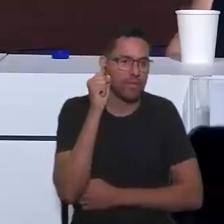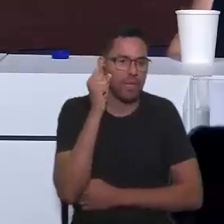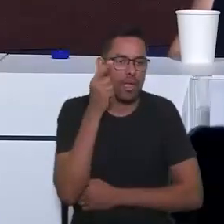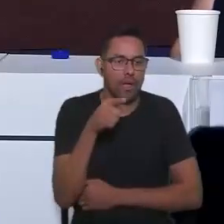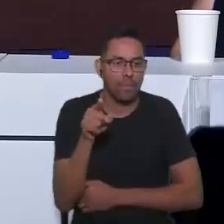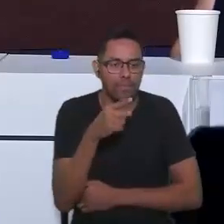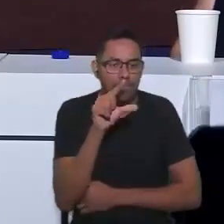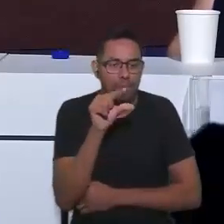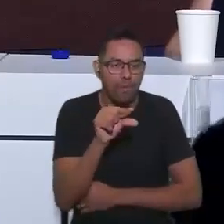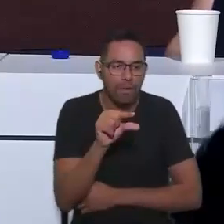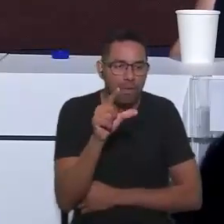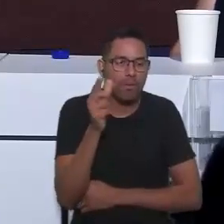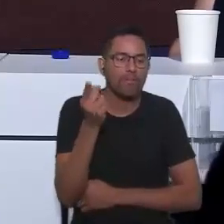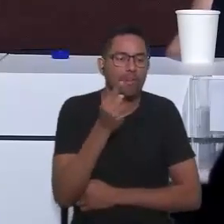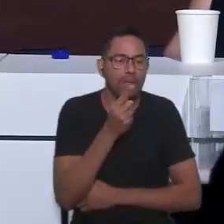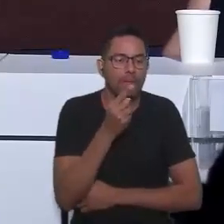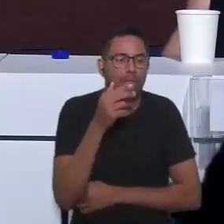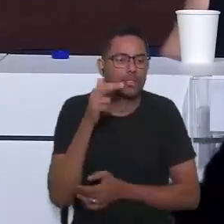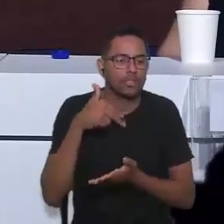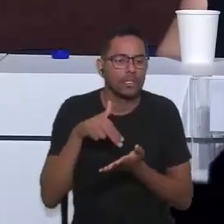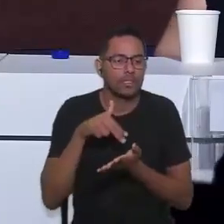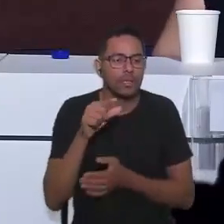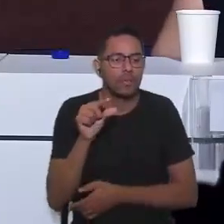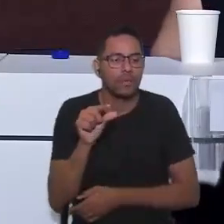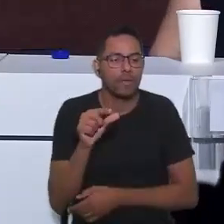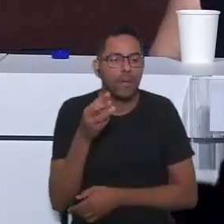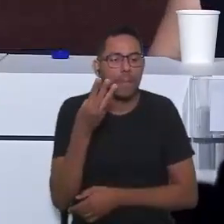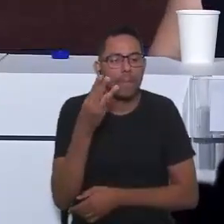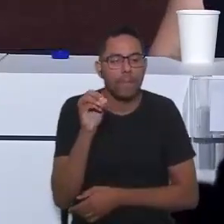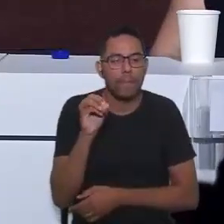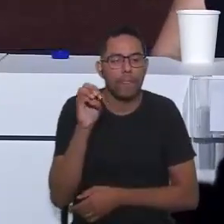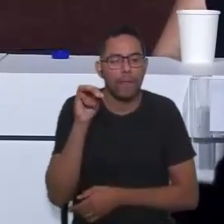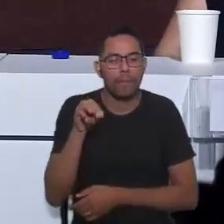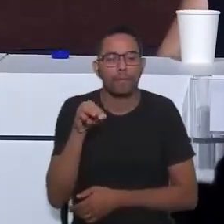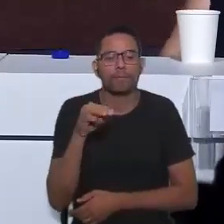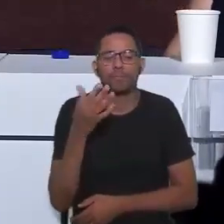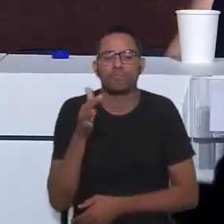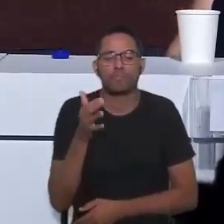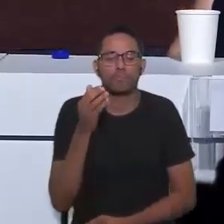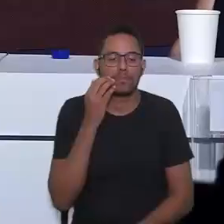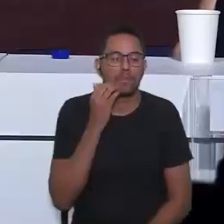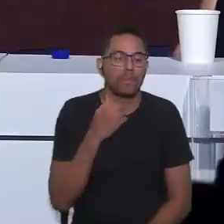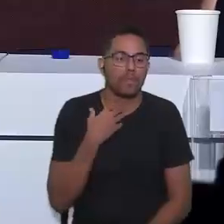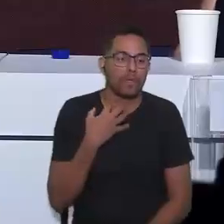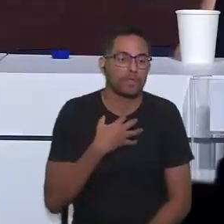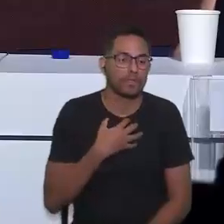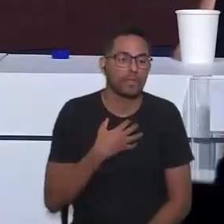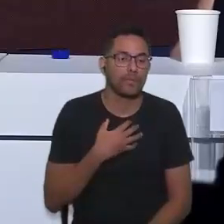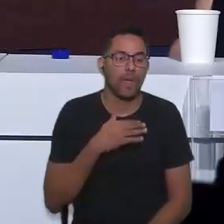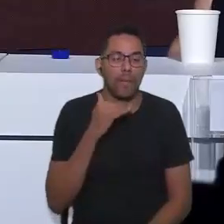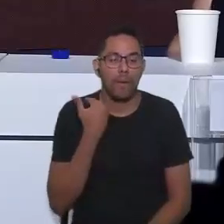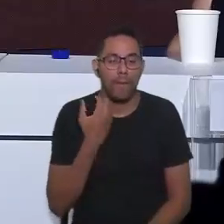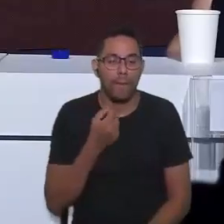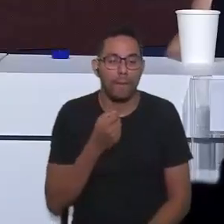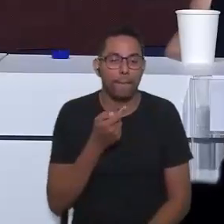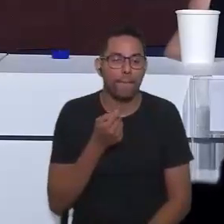a música só um pouquinho, venha dançar só meia horinha, não sei. E a gente está com a sensação de que vai morrer,